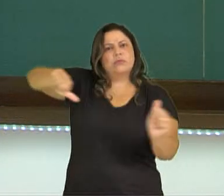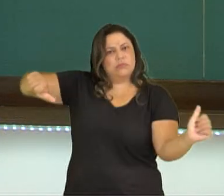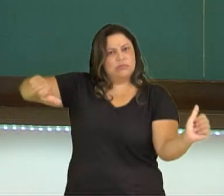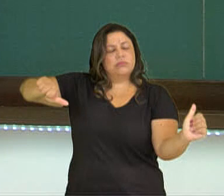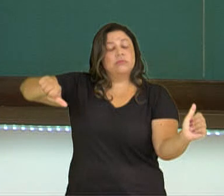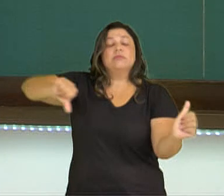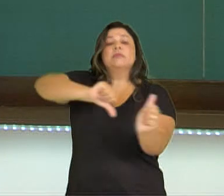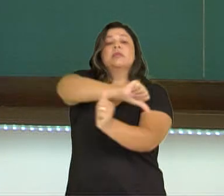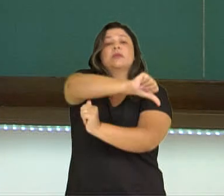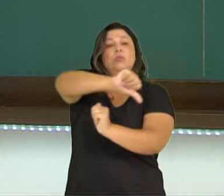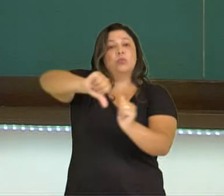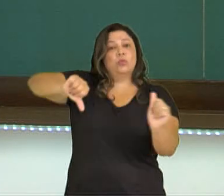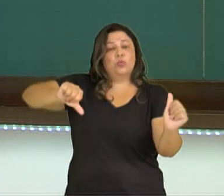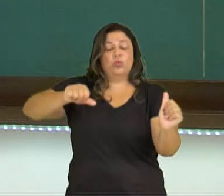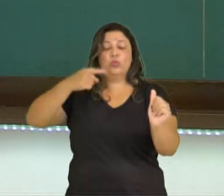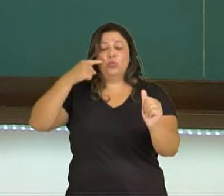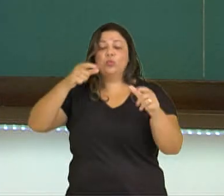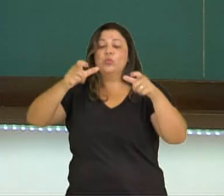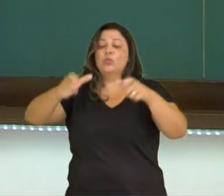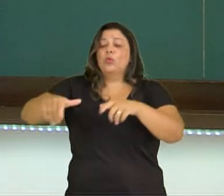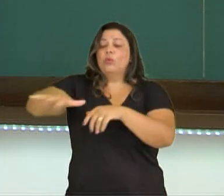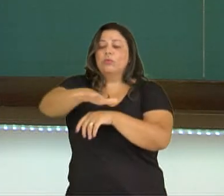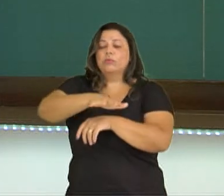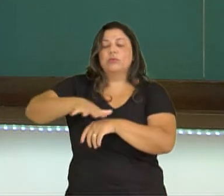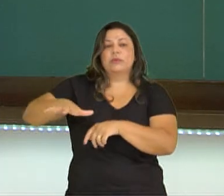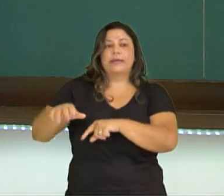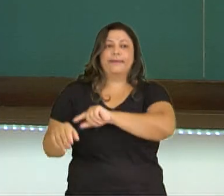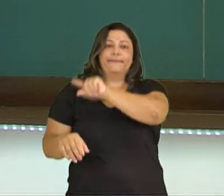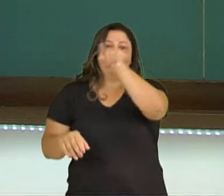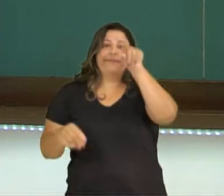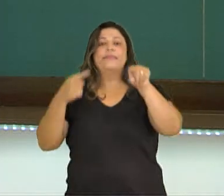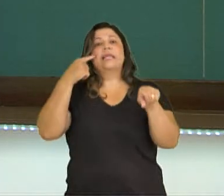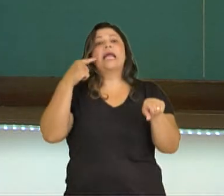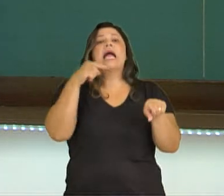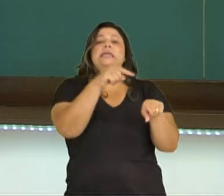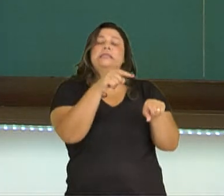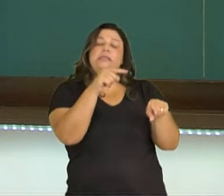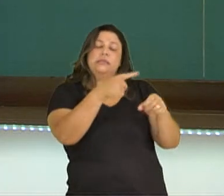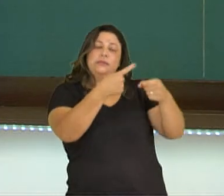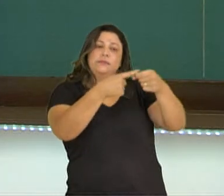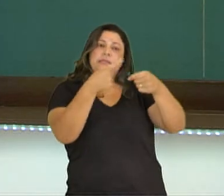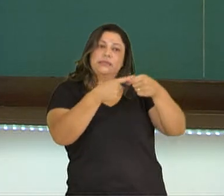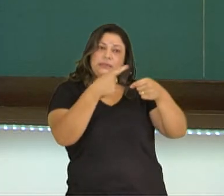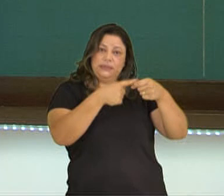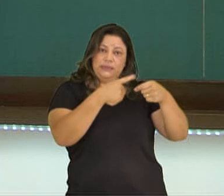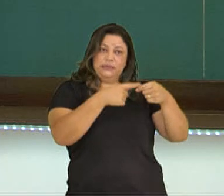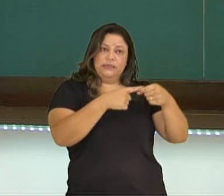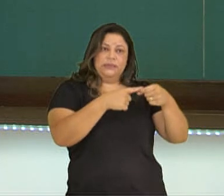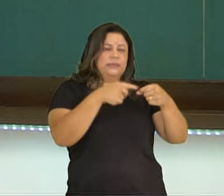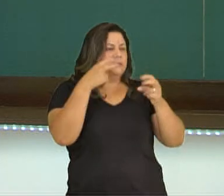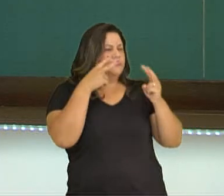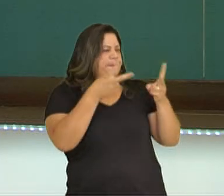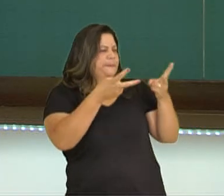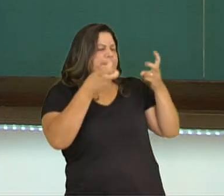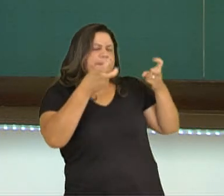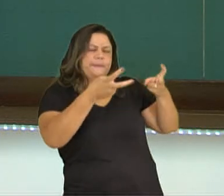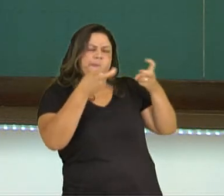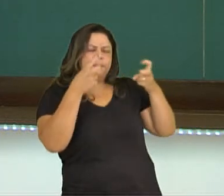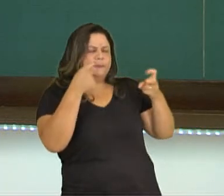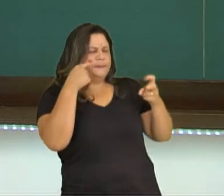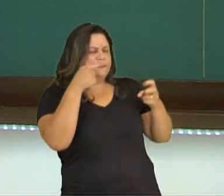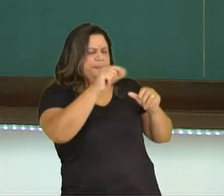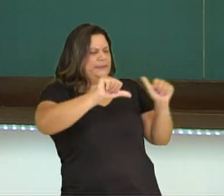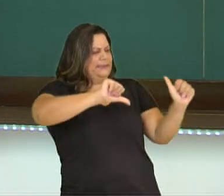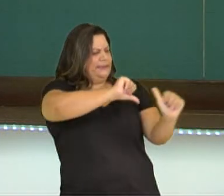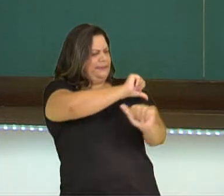uma transformação desse espaço. E aqui o espaço urbano também é nítida, é visível a